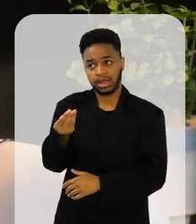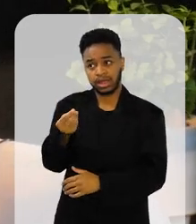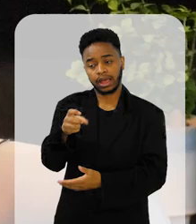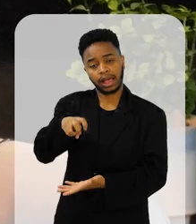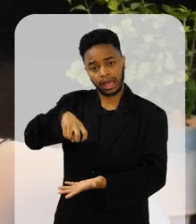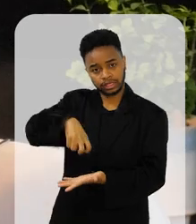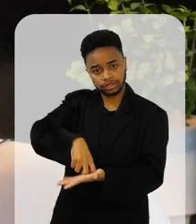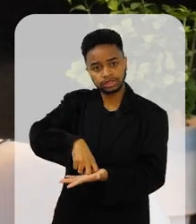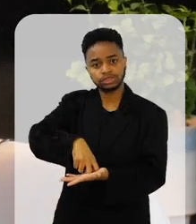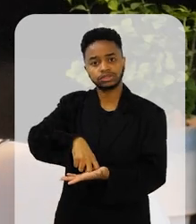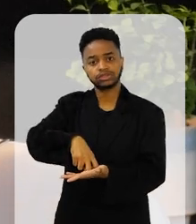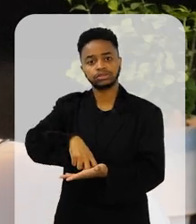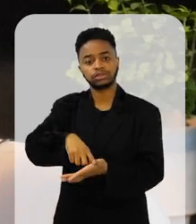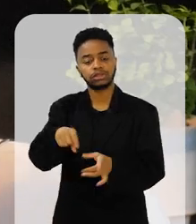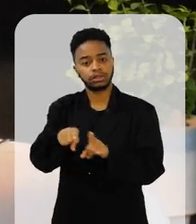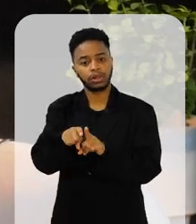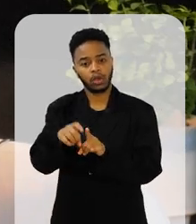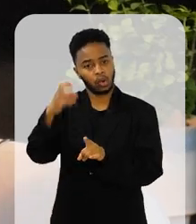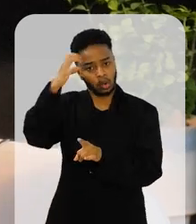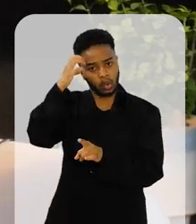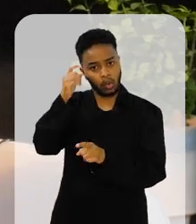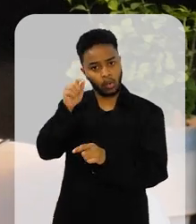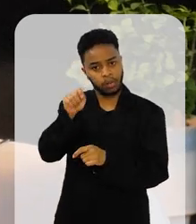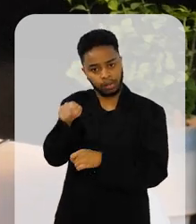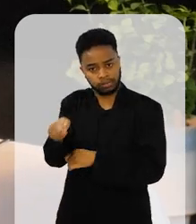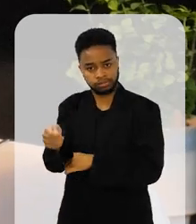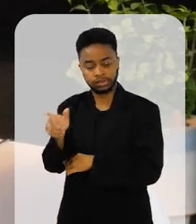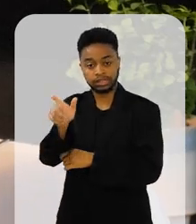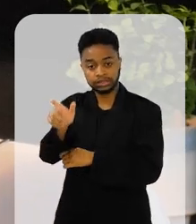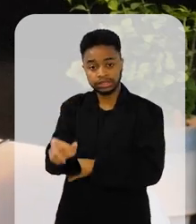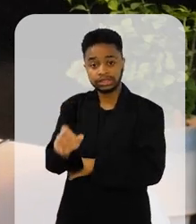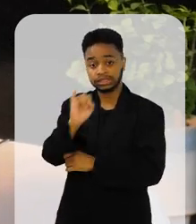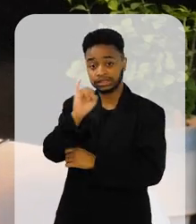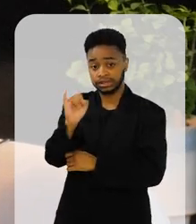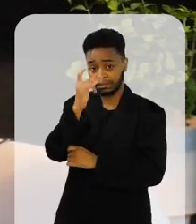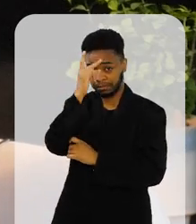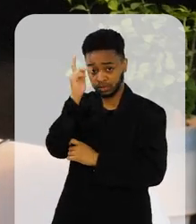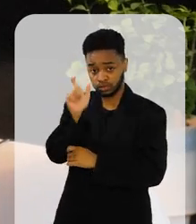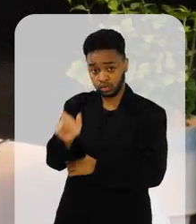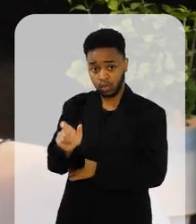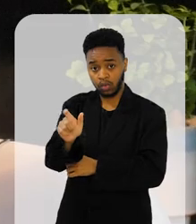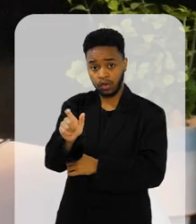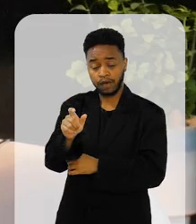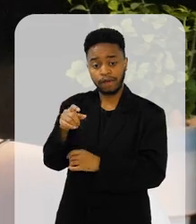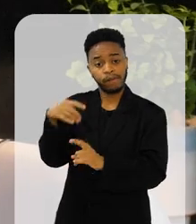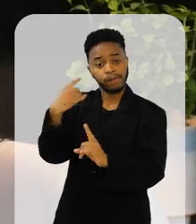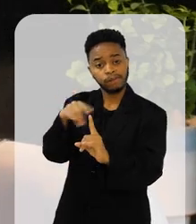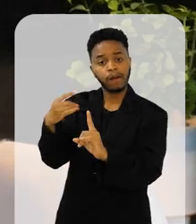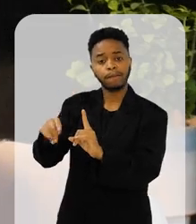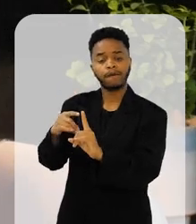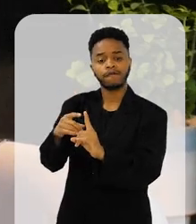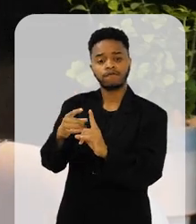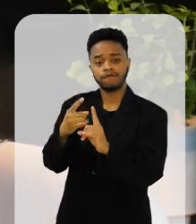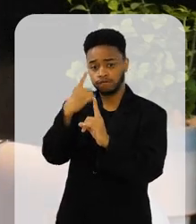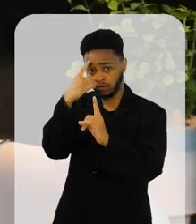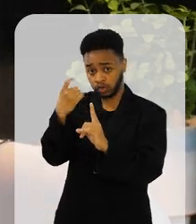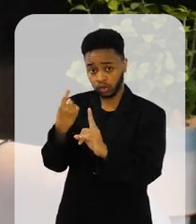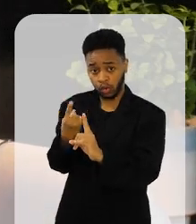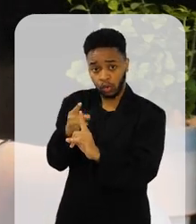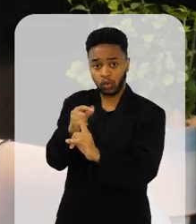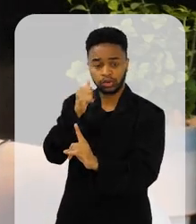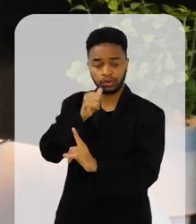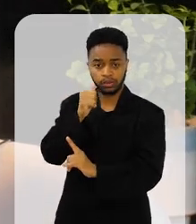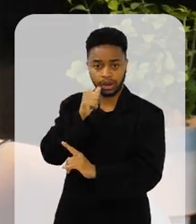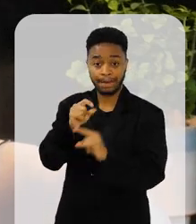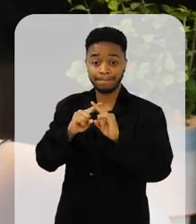ela pune, ela culpabiliza a pessoa agressora de violência contra a mulher. Só que aqui no Estatuto